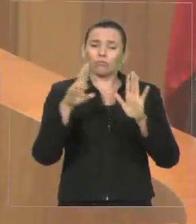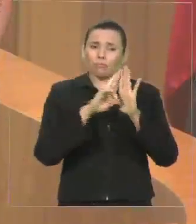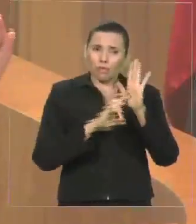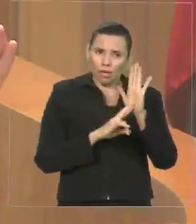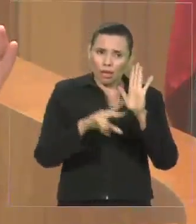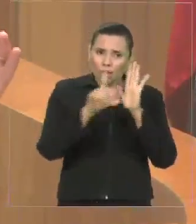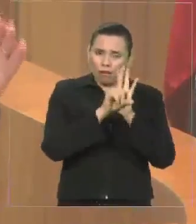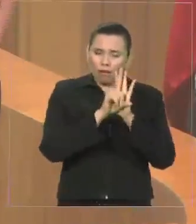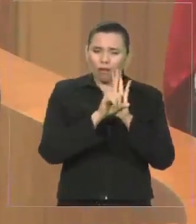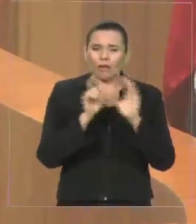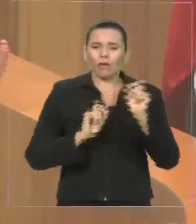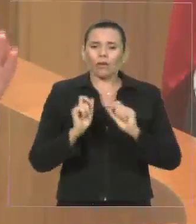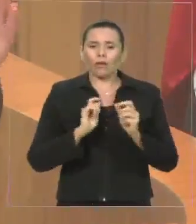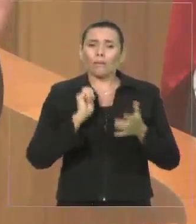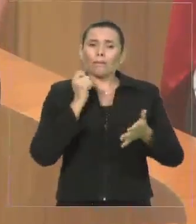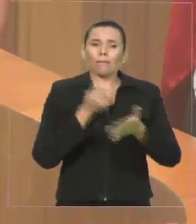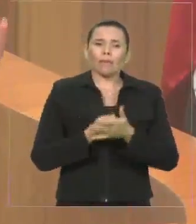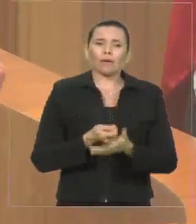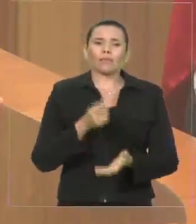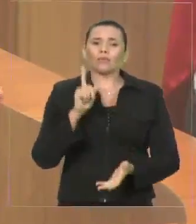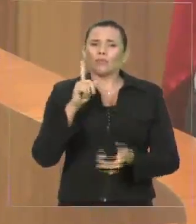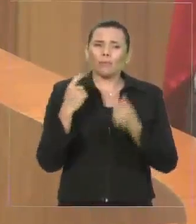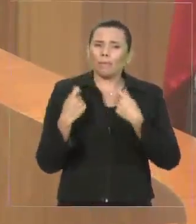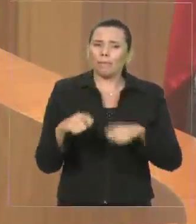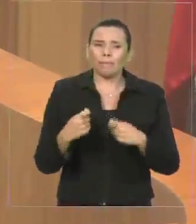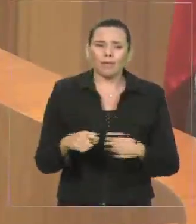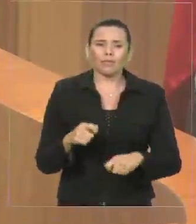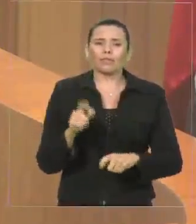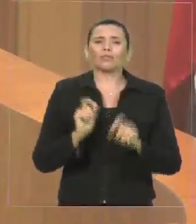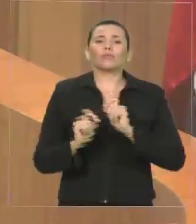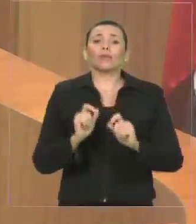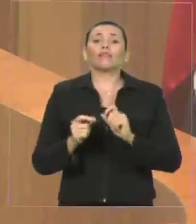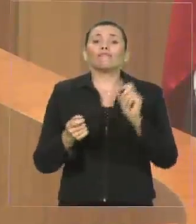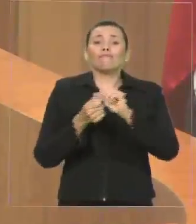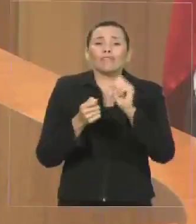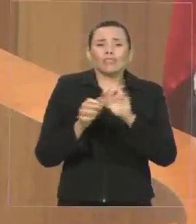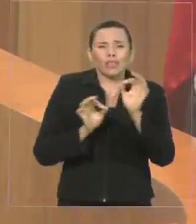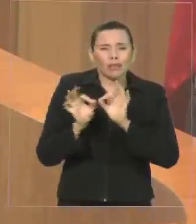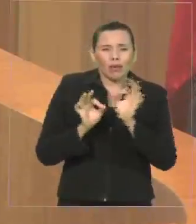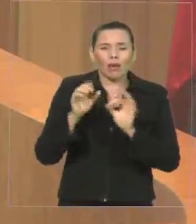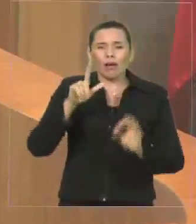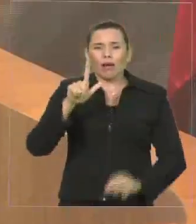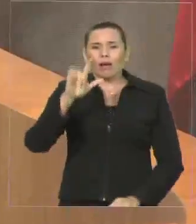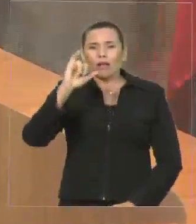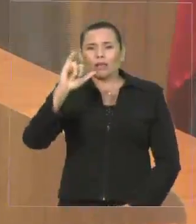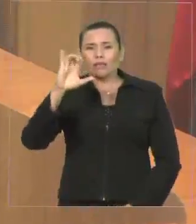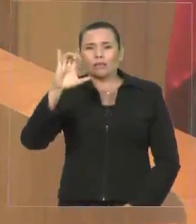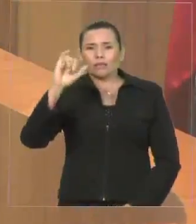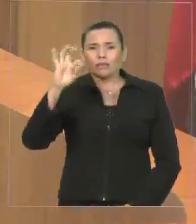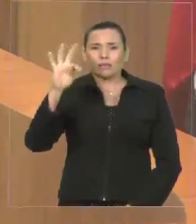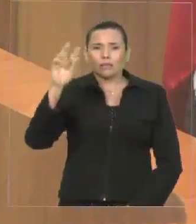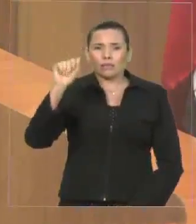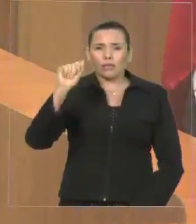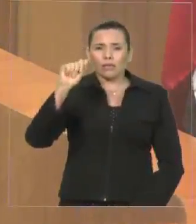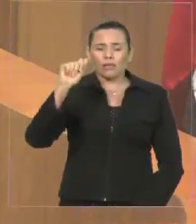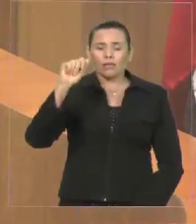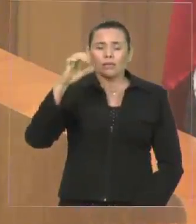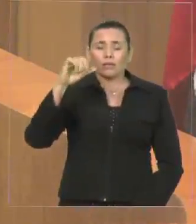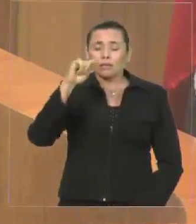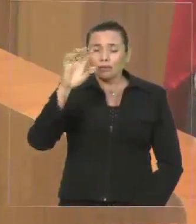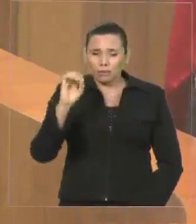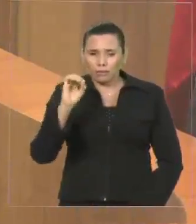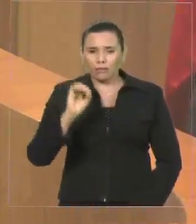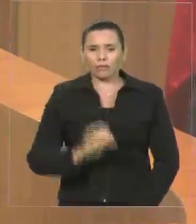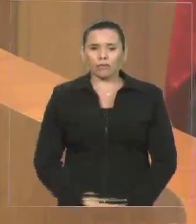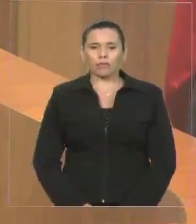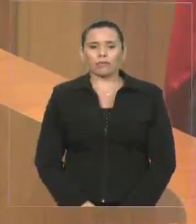dos pagamentos onde a despesa não foi precedida de licitação, ou sem adoção de procedimentos legais para sua dispensa